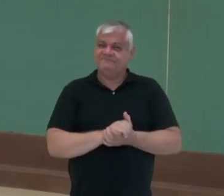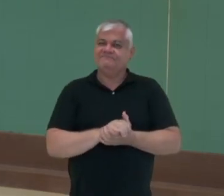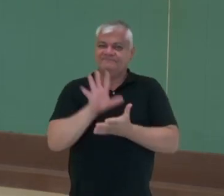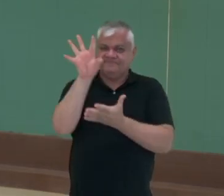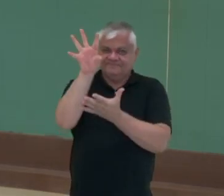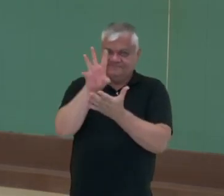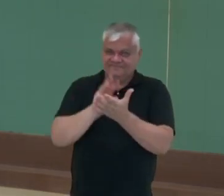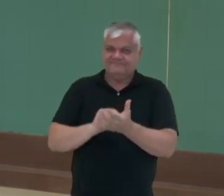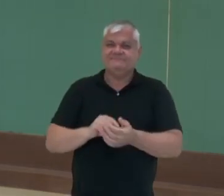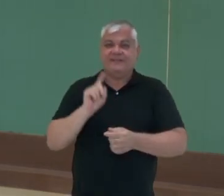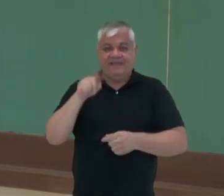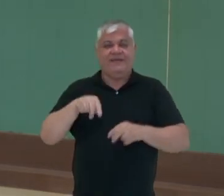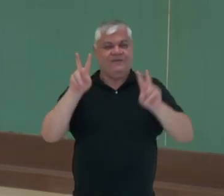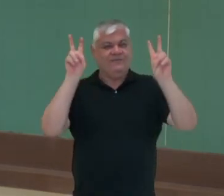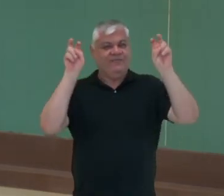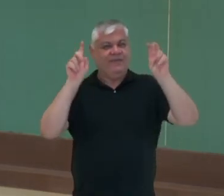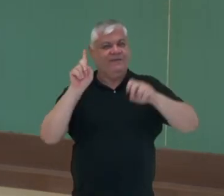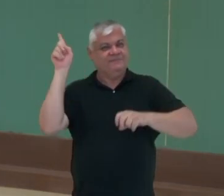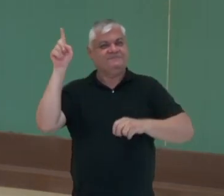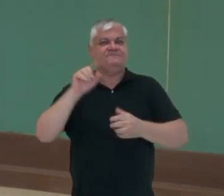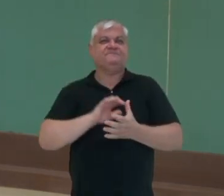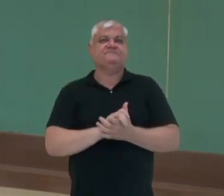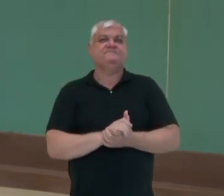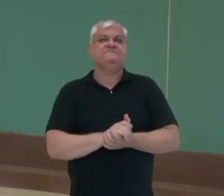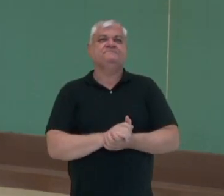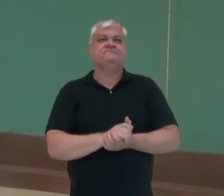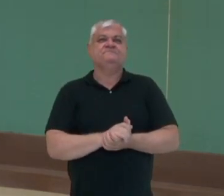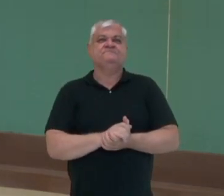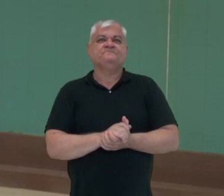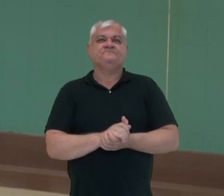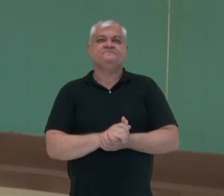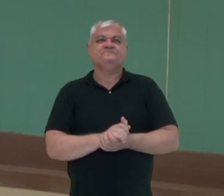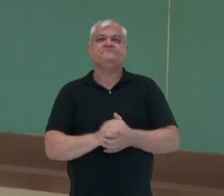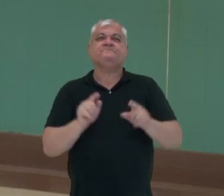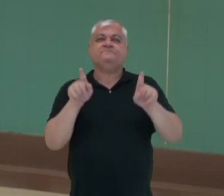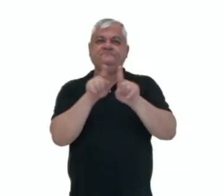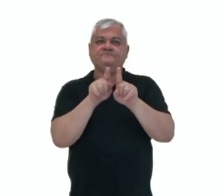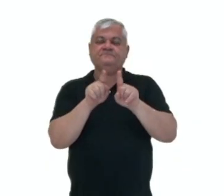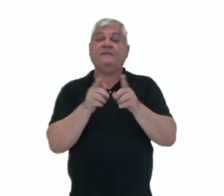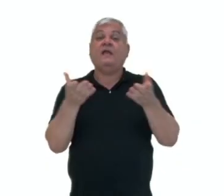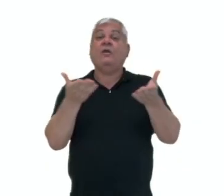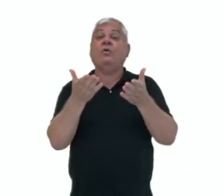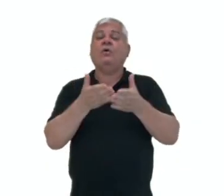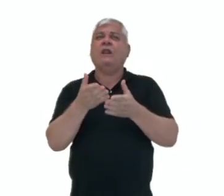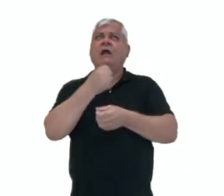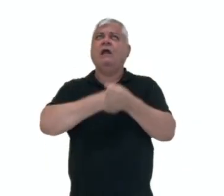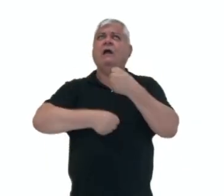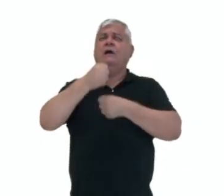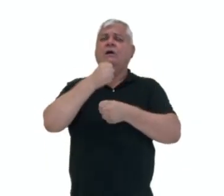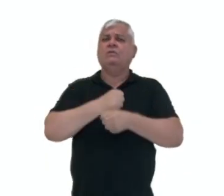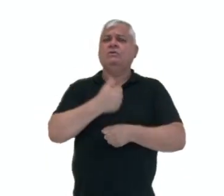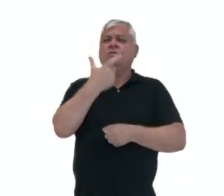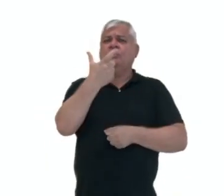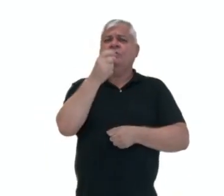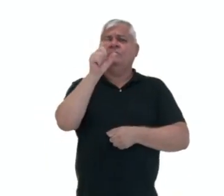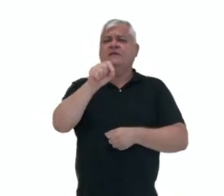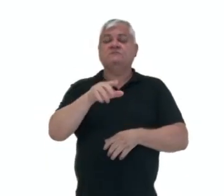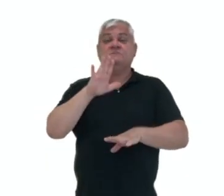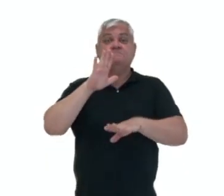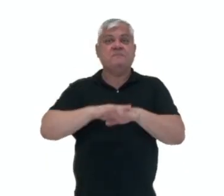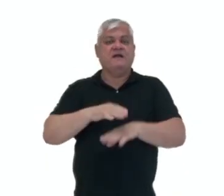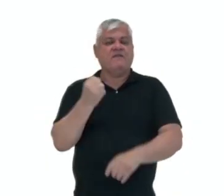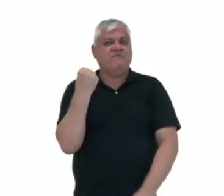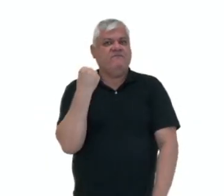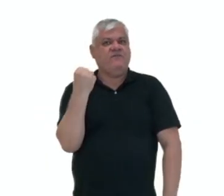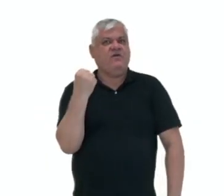é a temática que está sendo utilizada nesse momento. E nós temos a artista que está presente em 2010. Essa eu vou colocar que é a obra mais